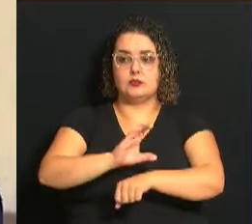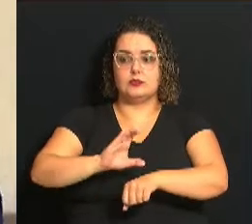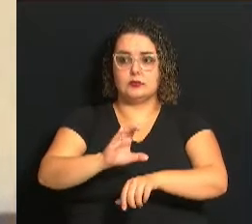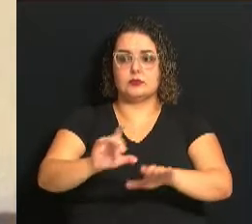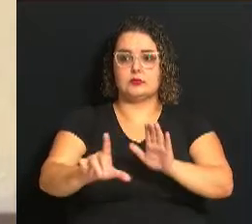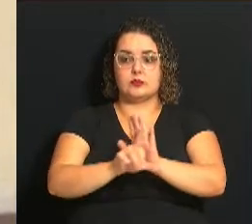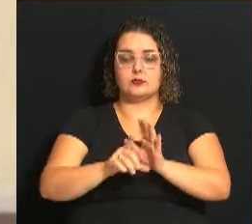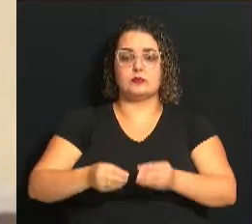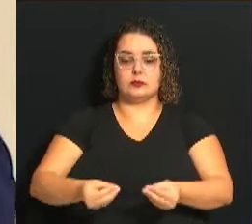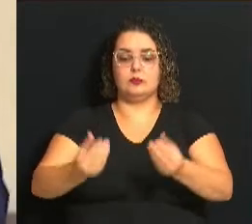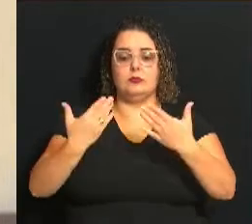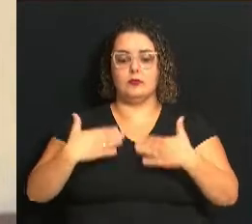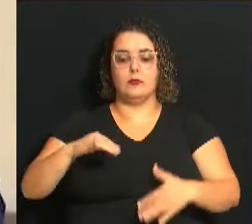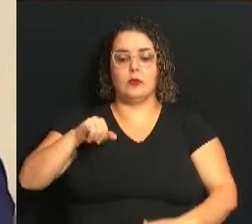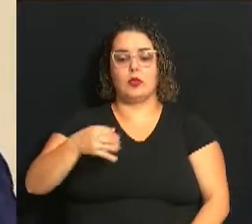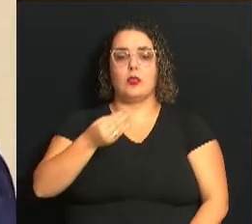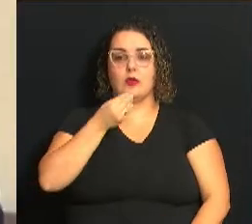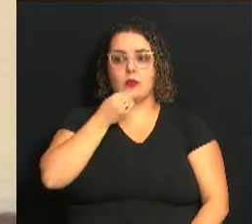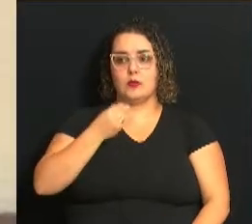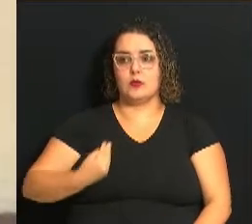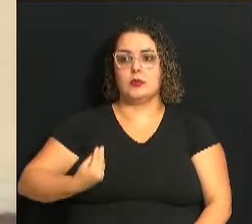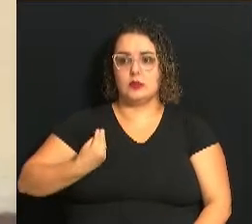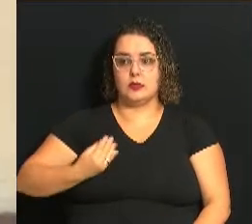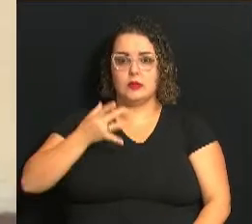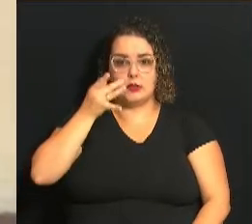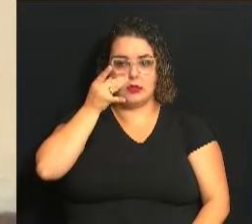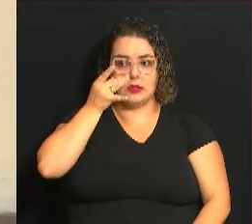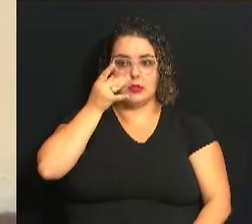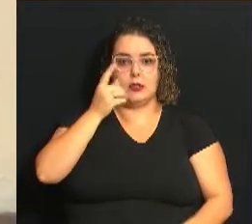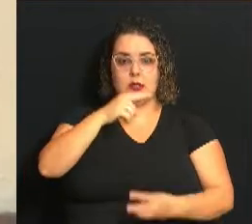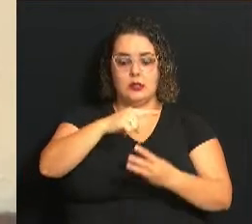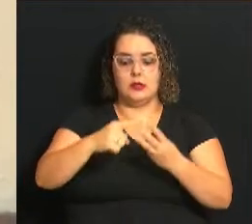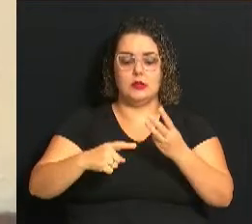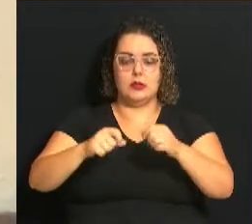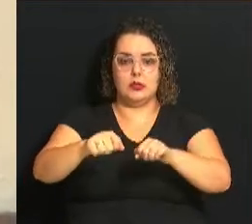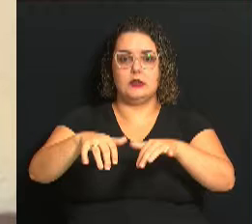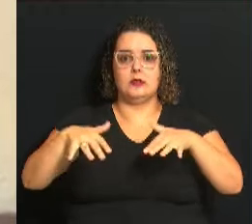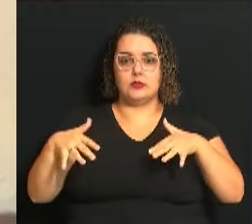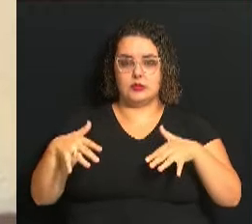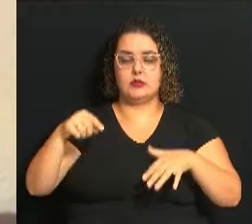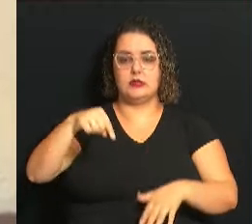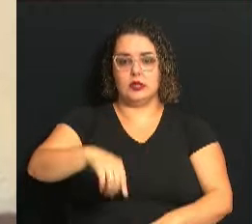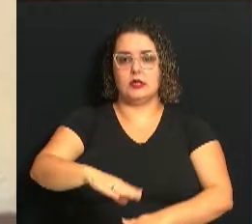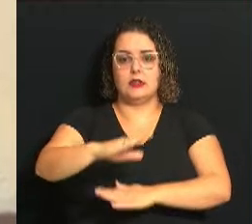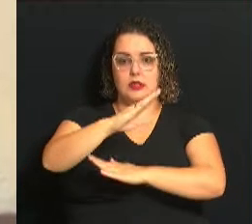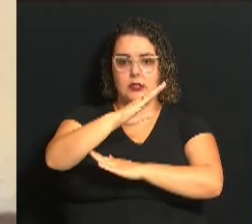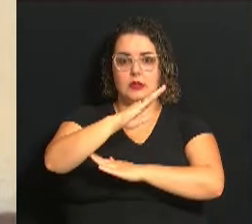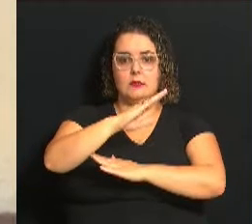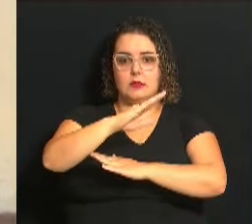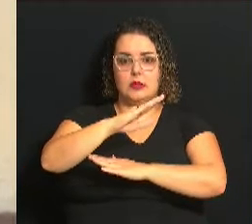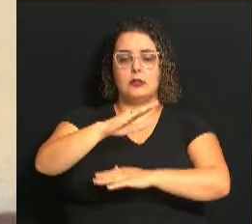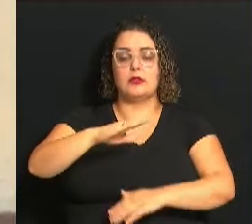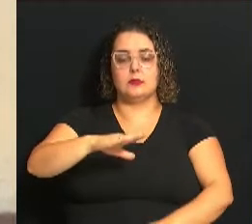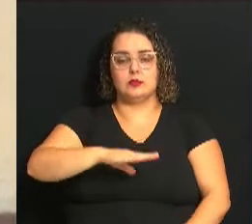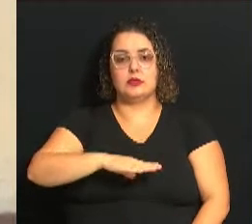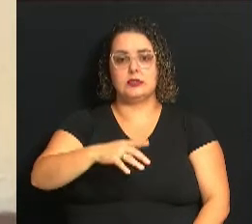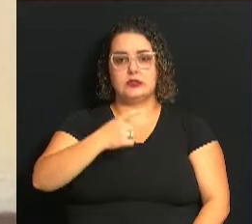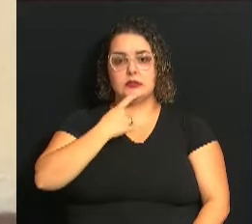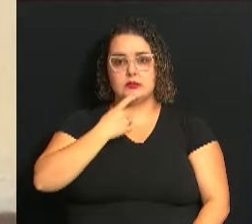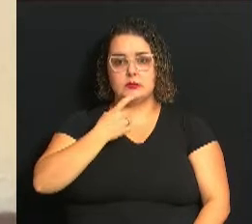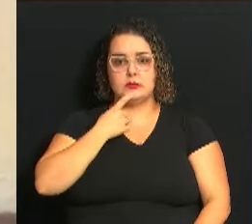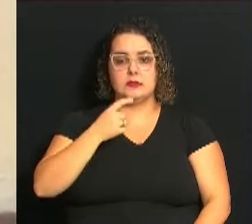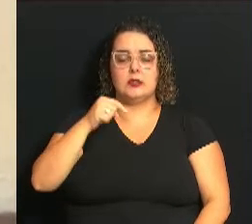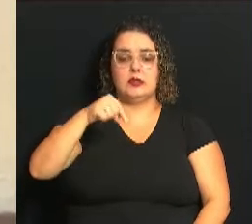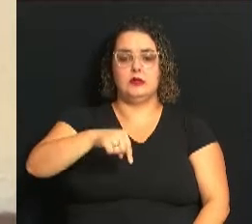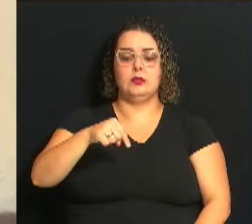também a oportunidade de estar aqui. Teremos hoje 3 audiências públicas aqui na Câmara Municipal, cumprindo todo o rito e o